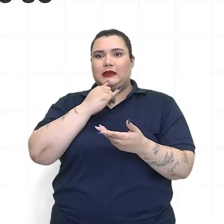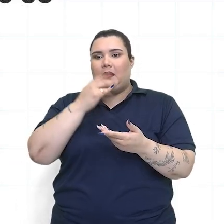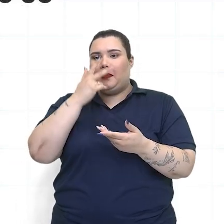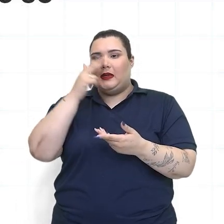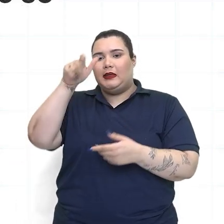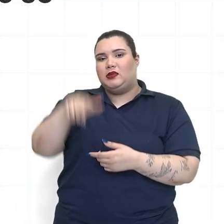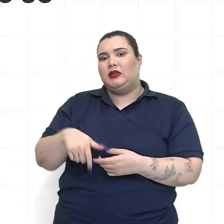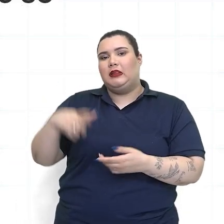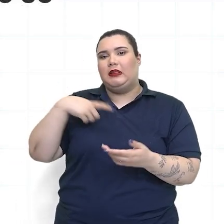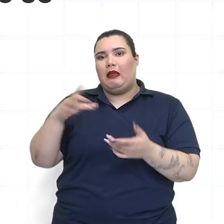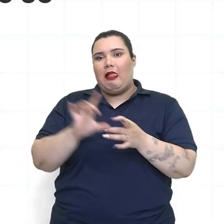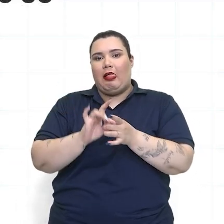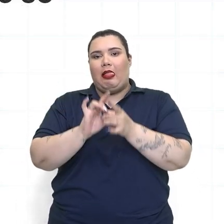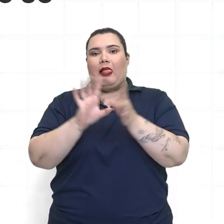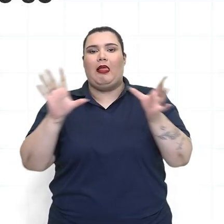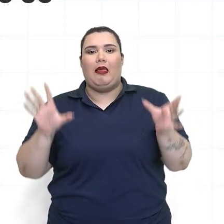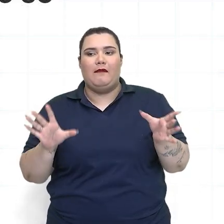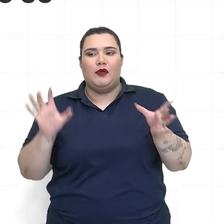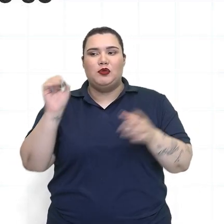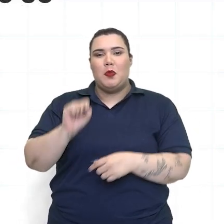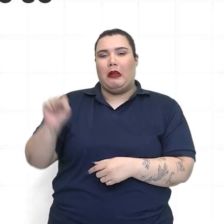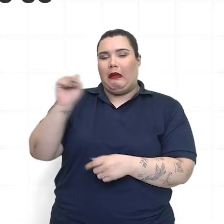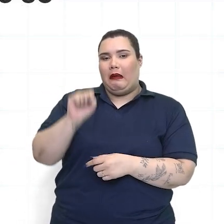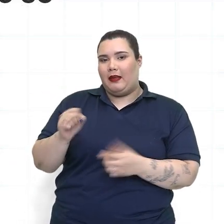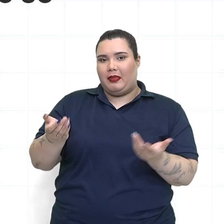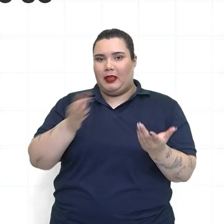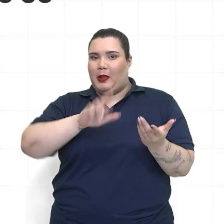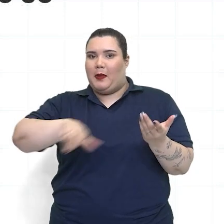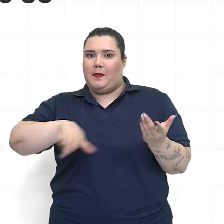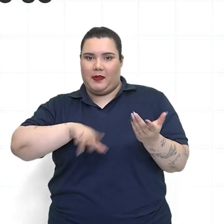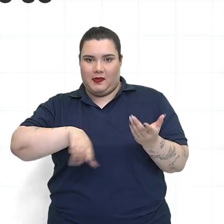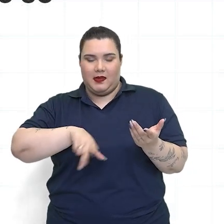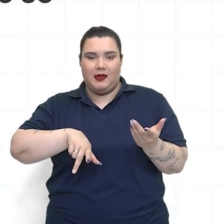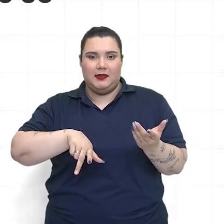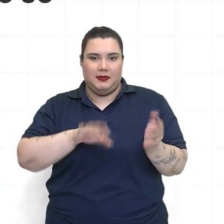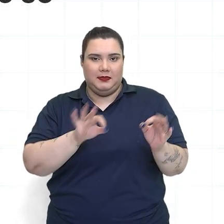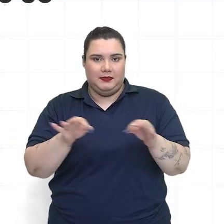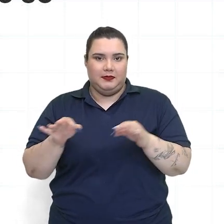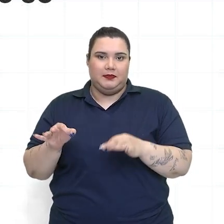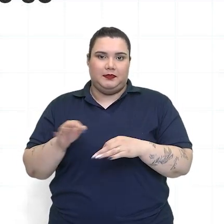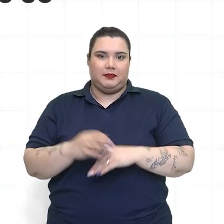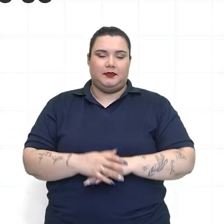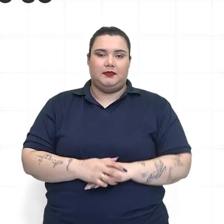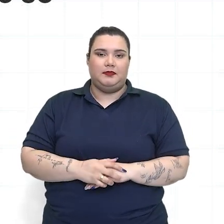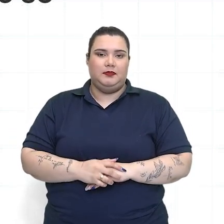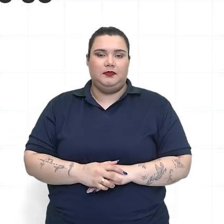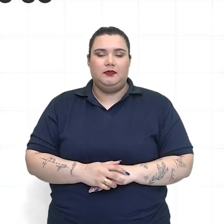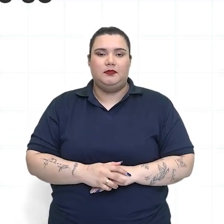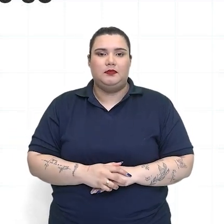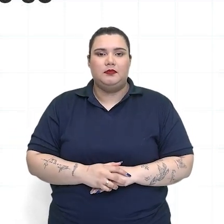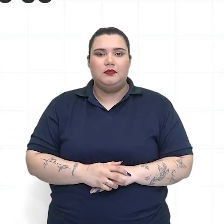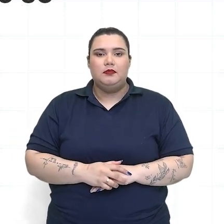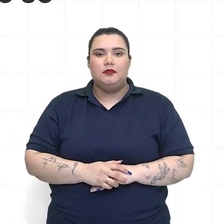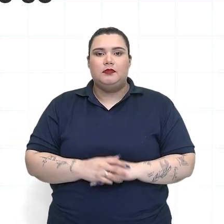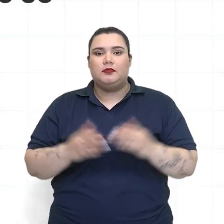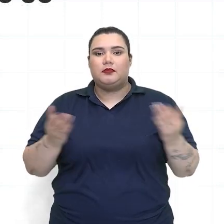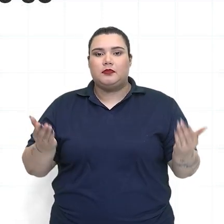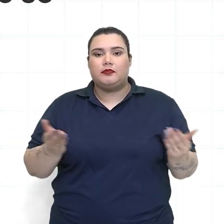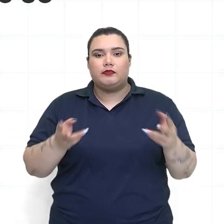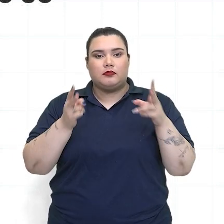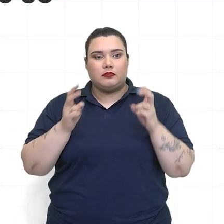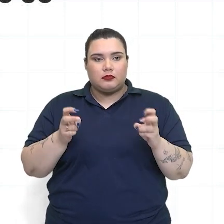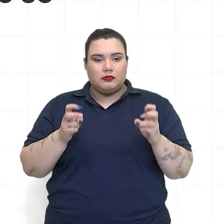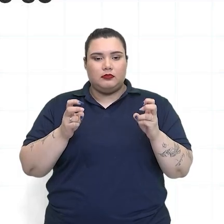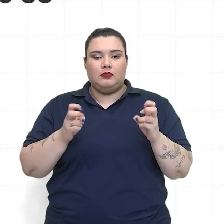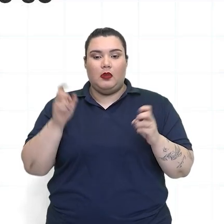pessoa esteja querendo dizer essa informação, de que ele está ativo, de que ele está ali presente, né? Então, a questão do